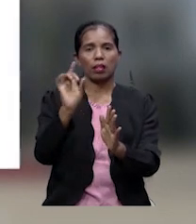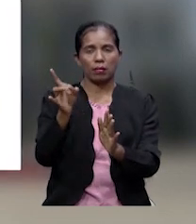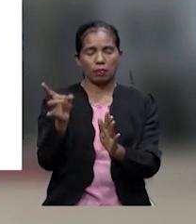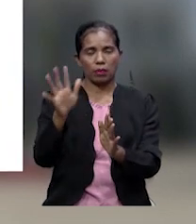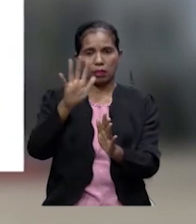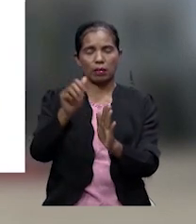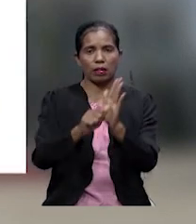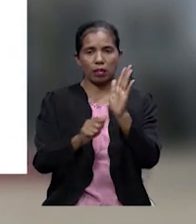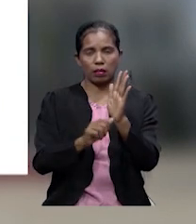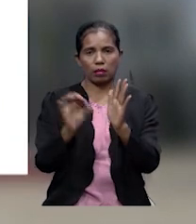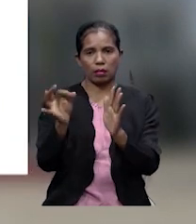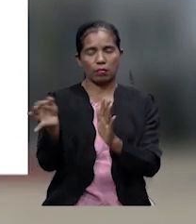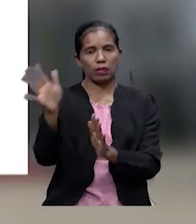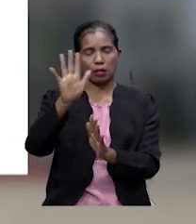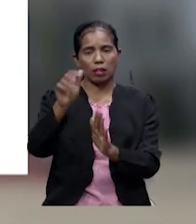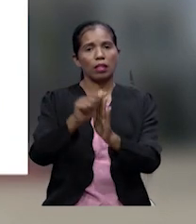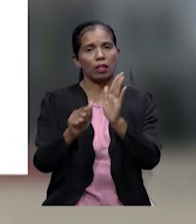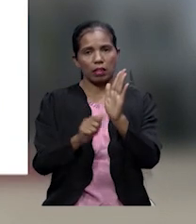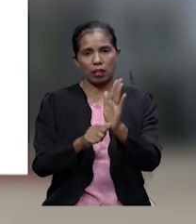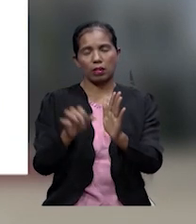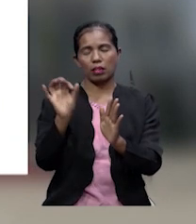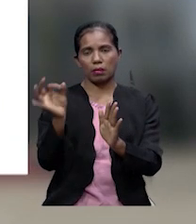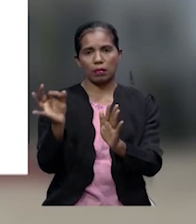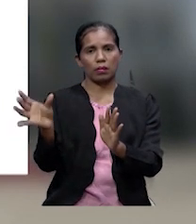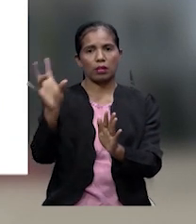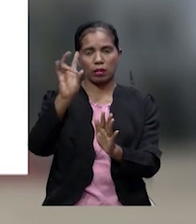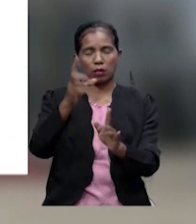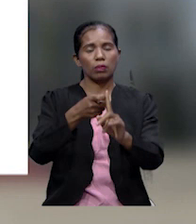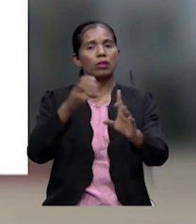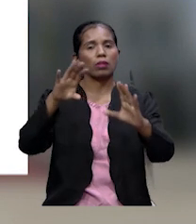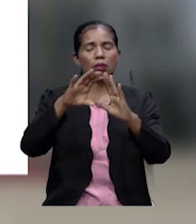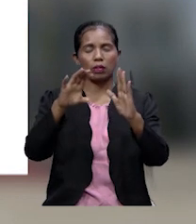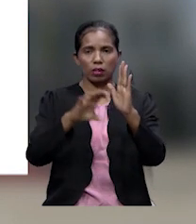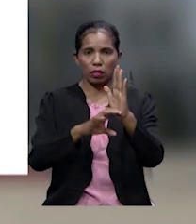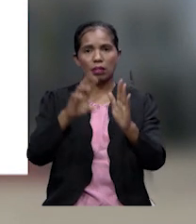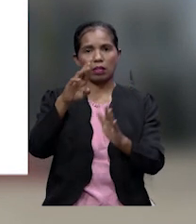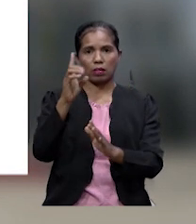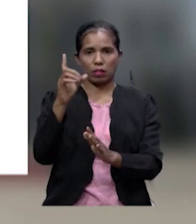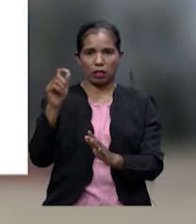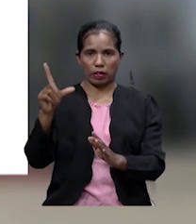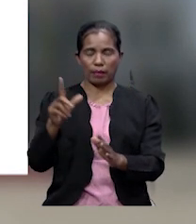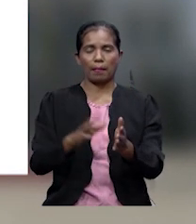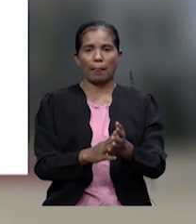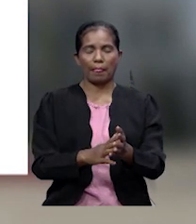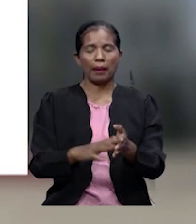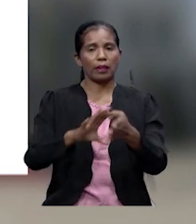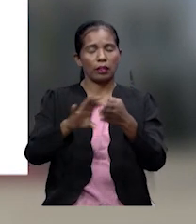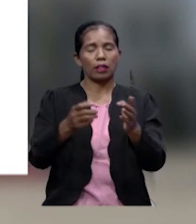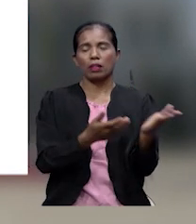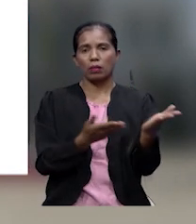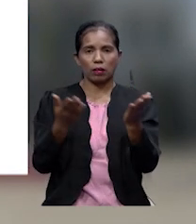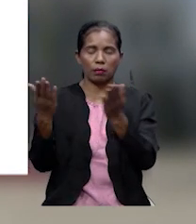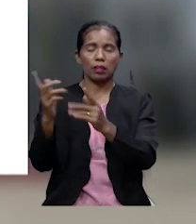artigo sianul resin lima no artigo 107 husi Constituição RDTL. Pedido ne ba tribunal recurso